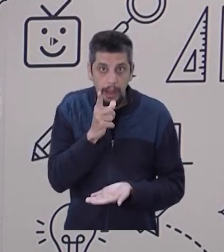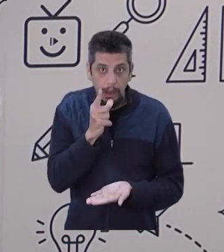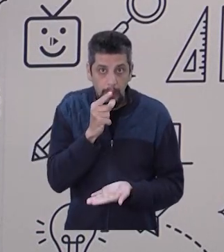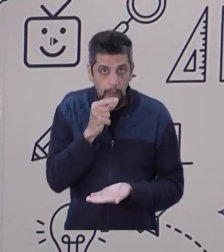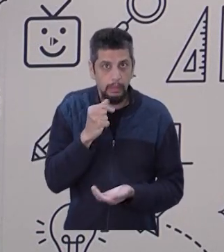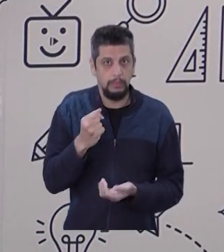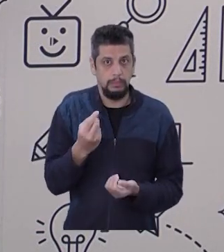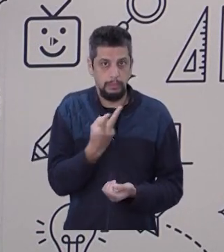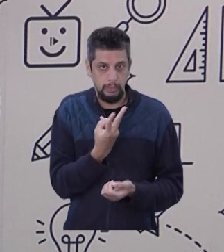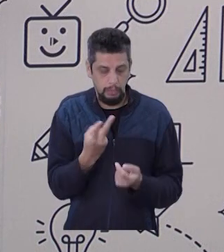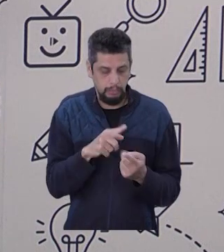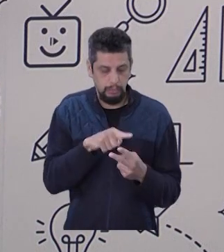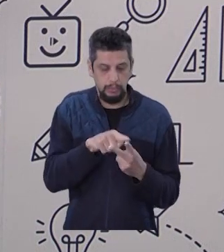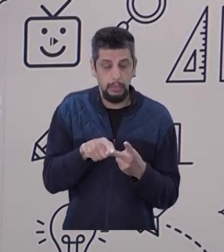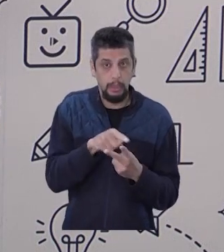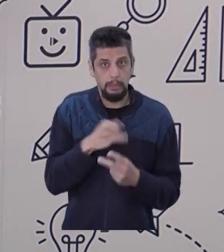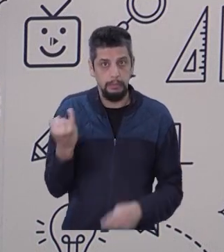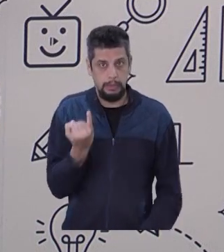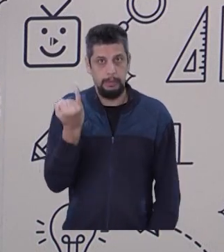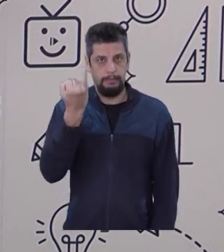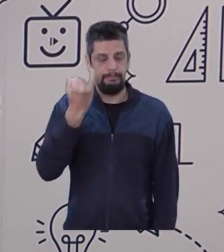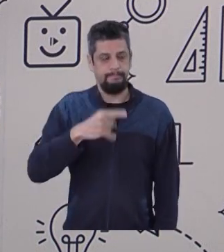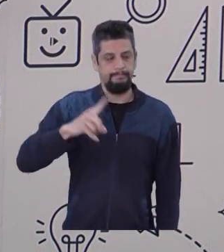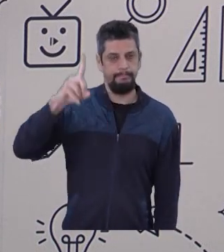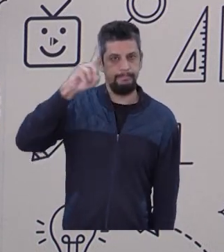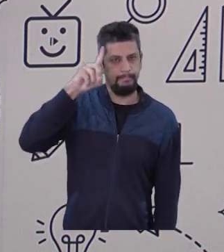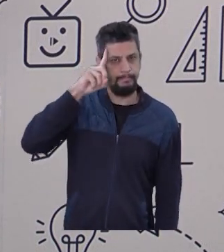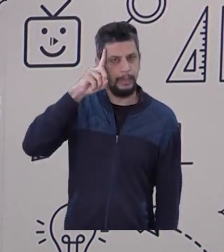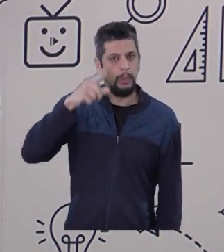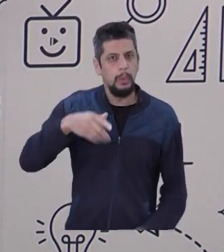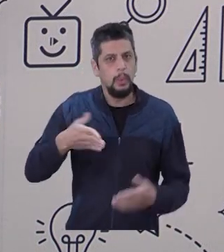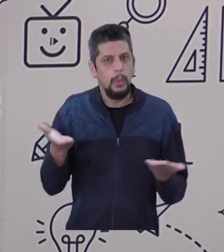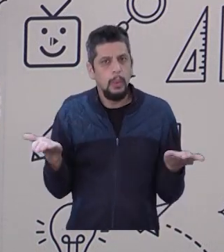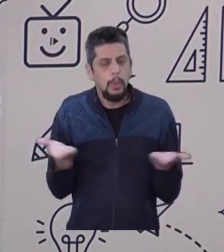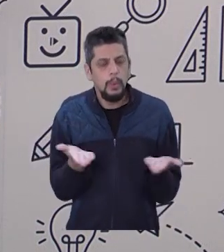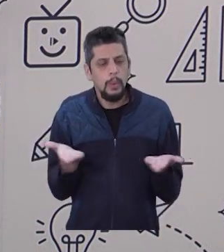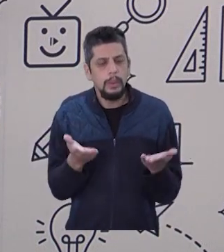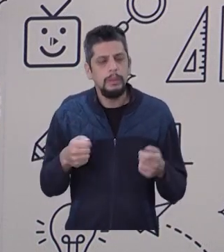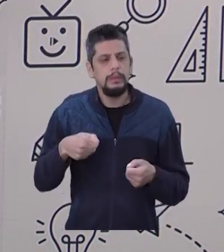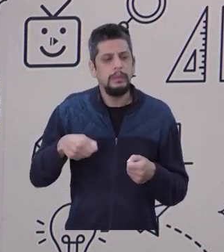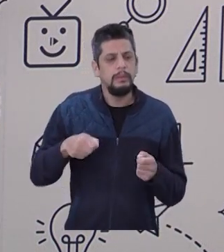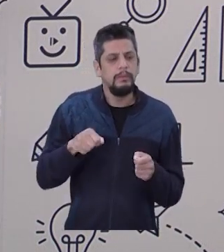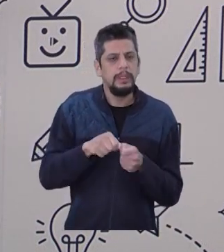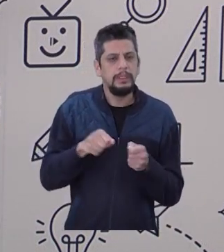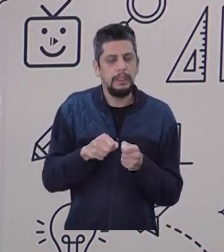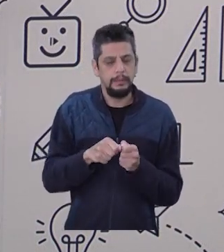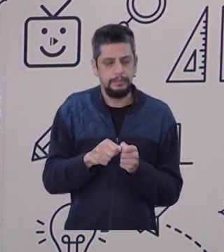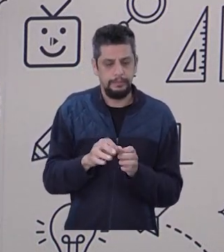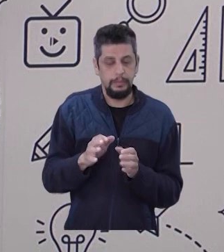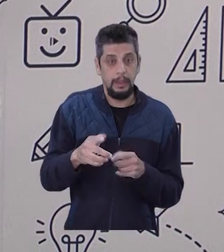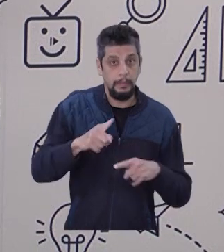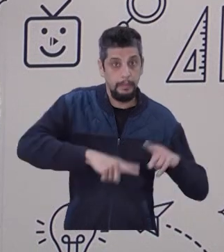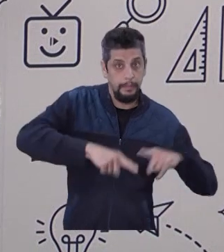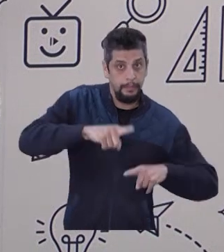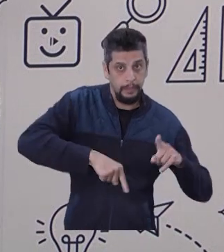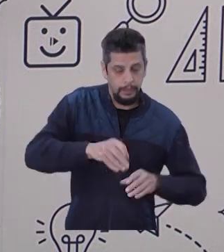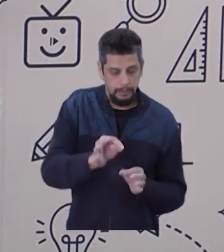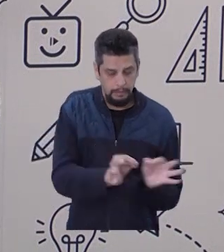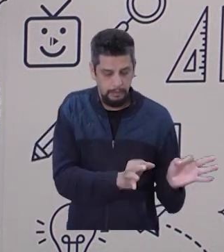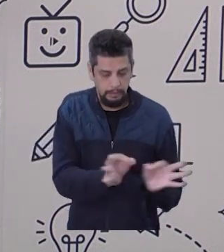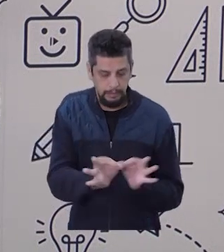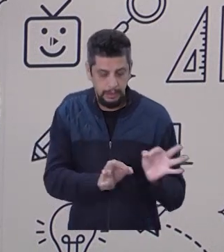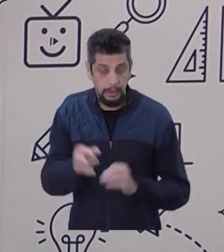Isso mesmo. Vamos lá, então? Nossa rotina. Isso. O que, que a gente vai fazer hoje? Separar os